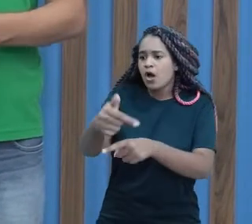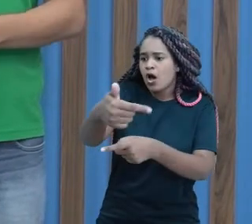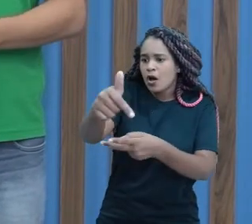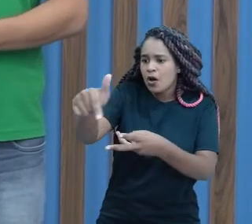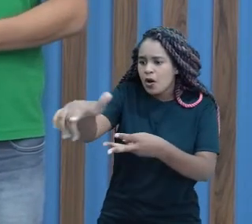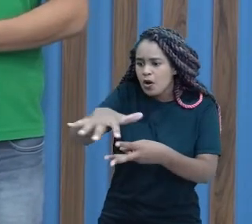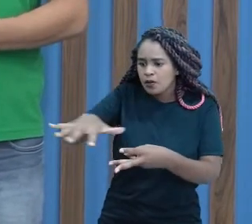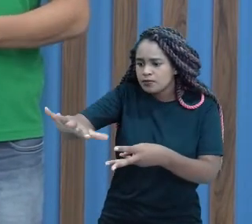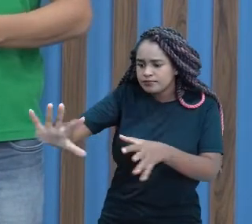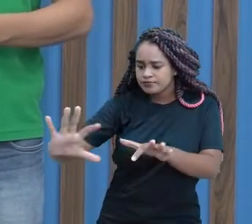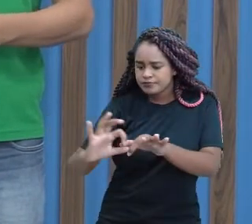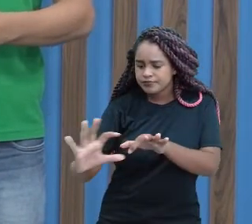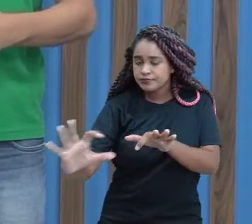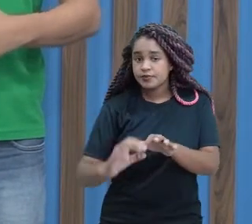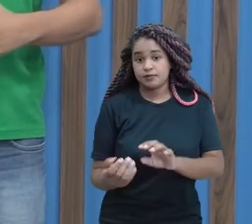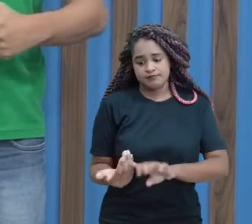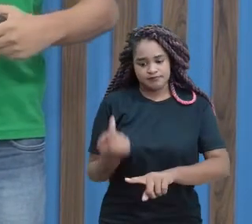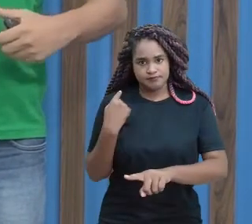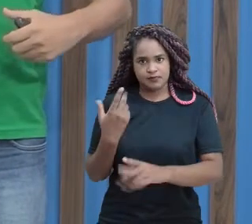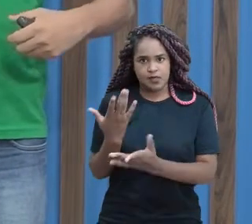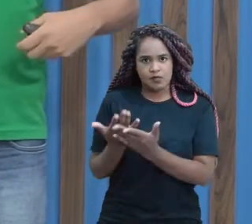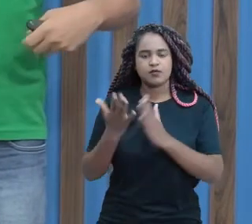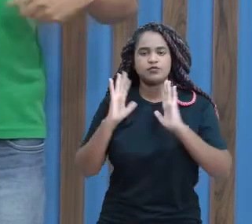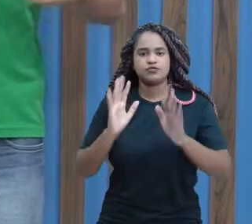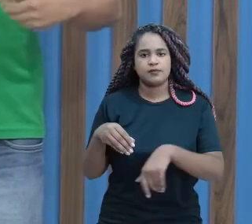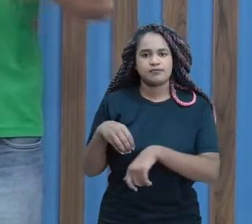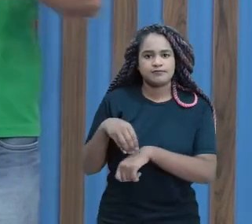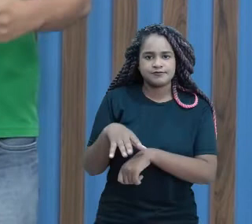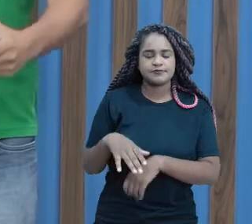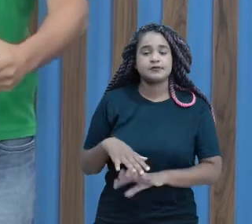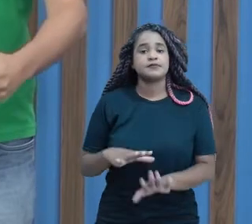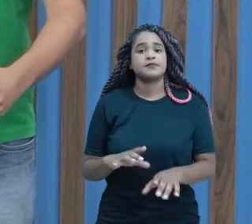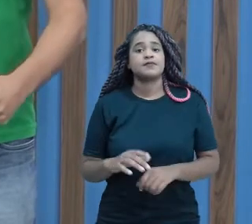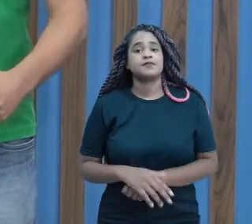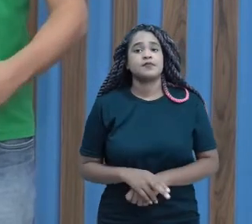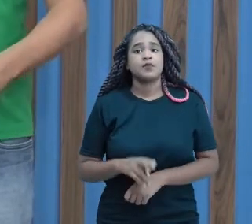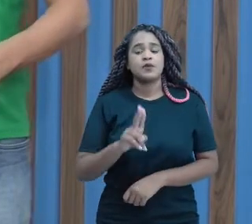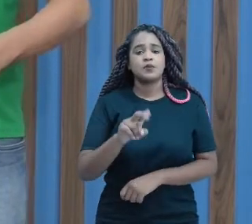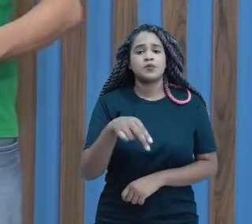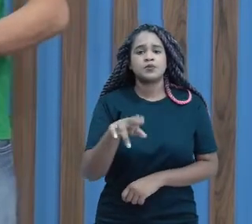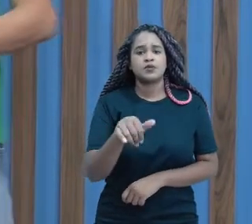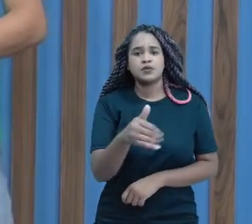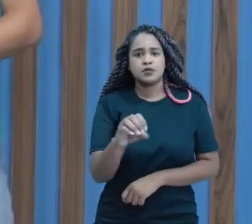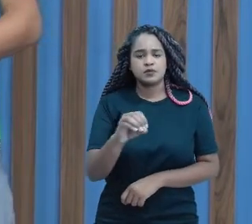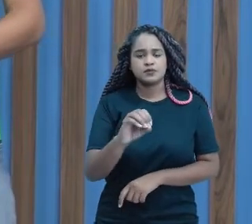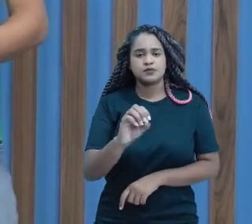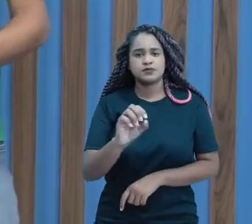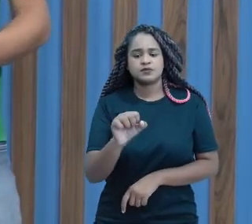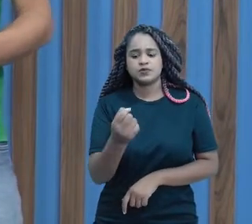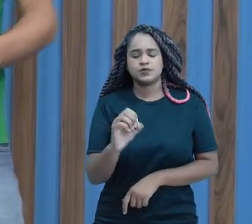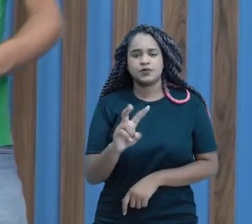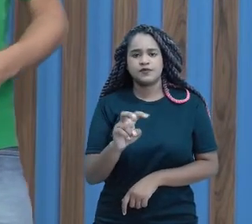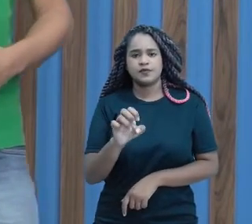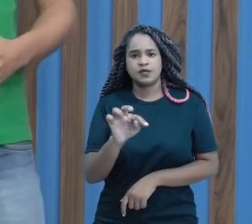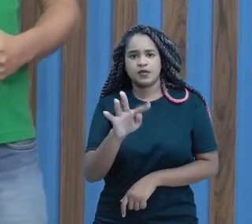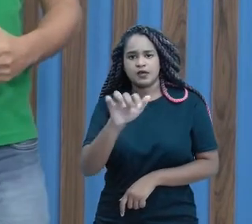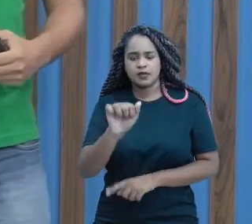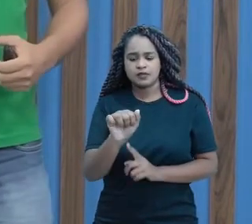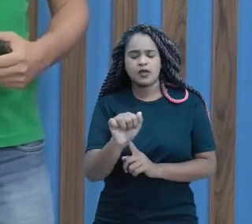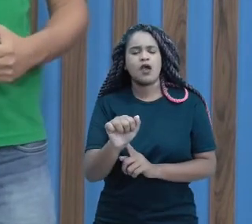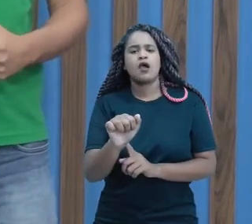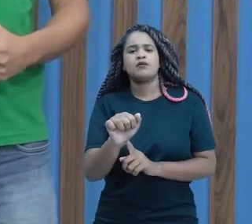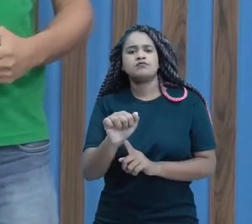mostrou isso na aula passada. E a União Soviética foi uma das grandes potências do mundo após a sua fundação.